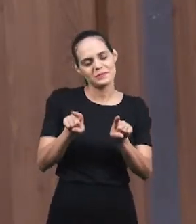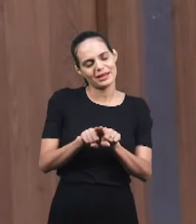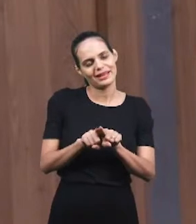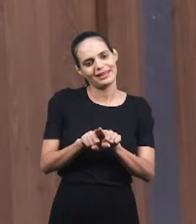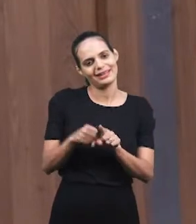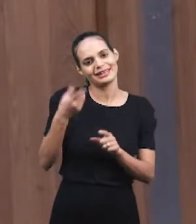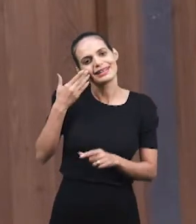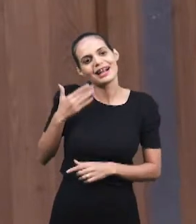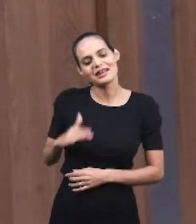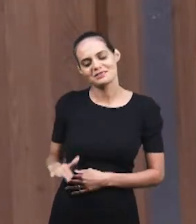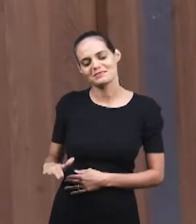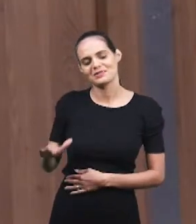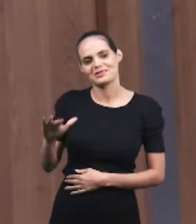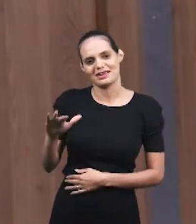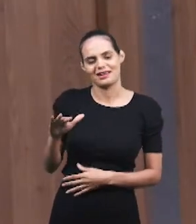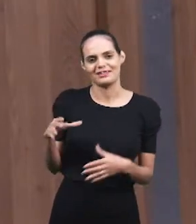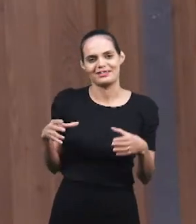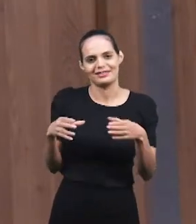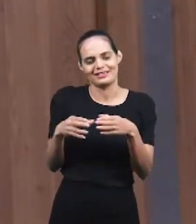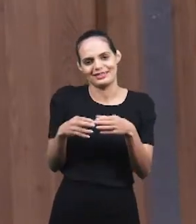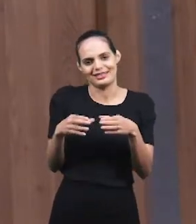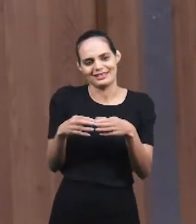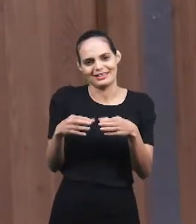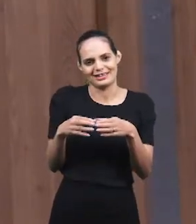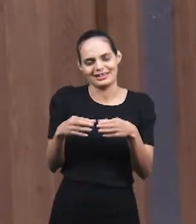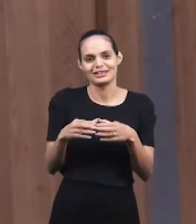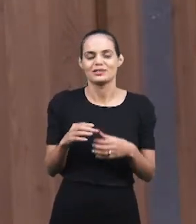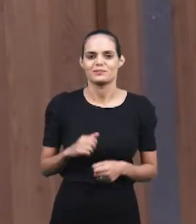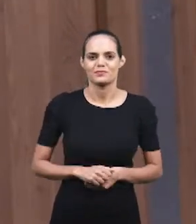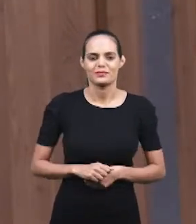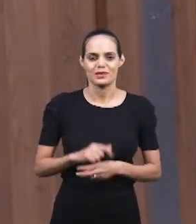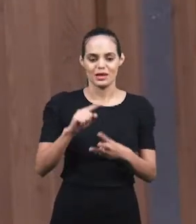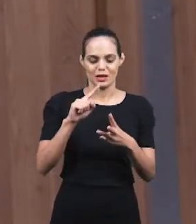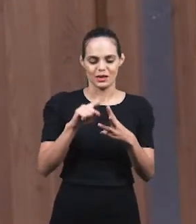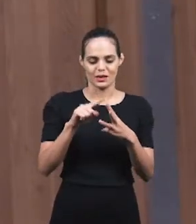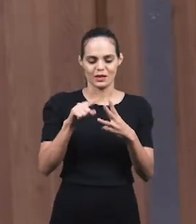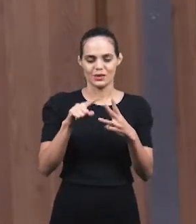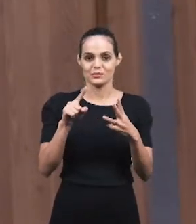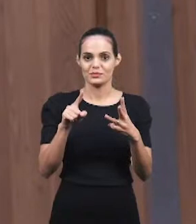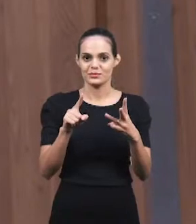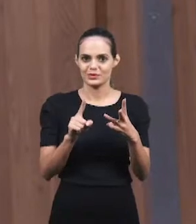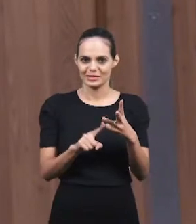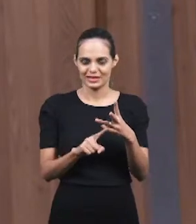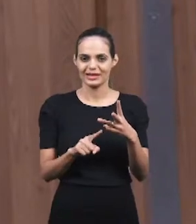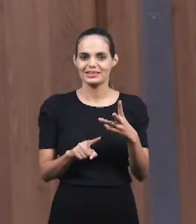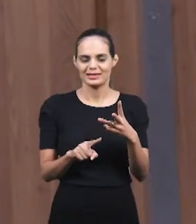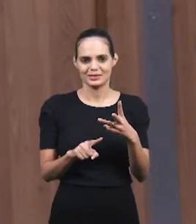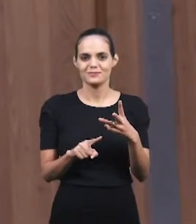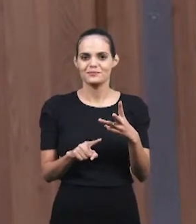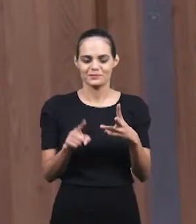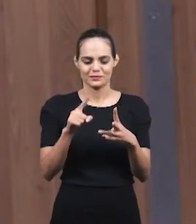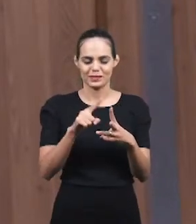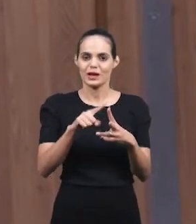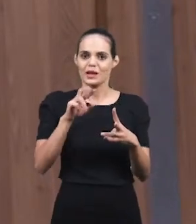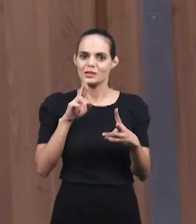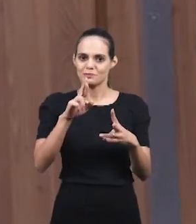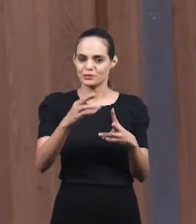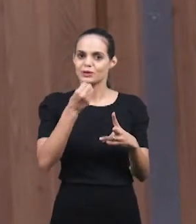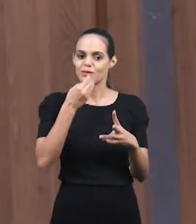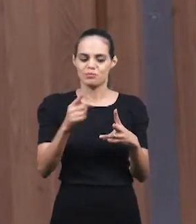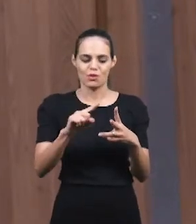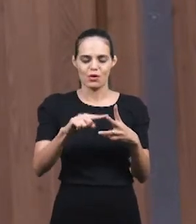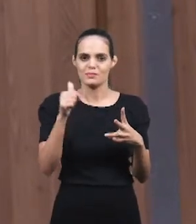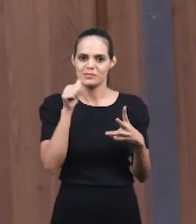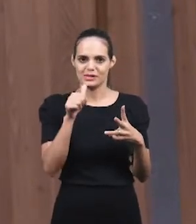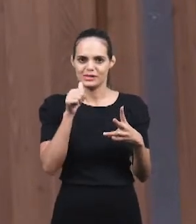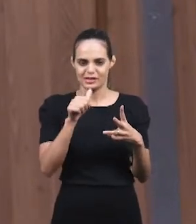intermediários ali da igreja de entroncamento, o Bernardo respondeu ali muito bem, né? E também imediatamente a